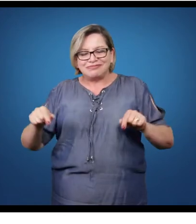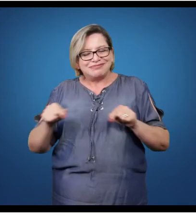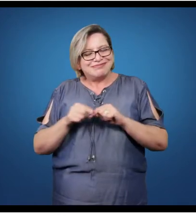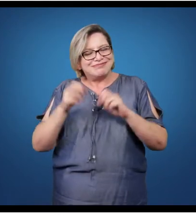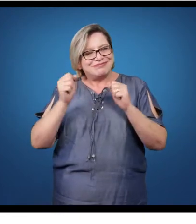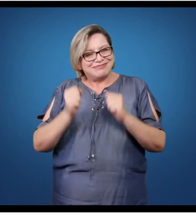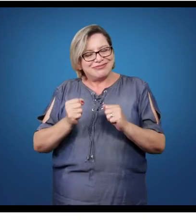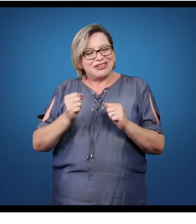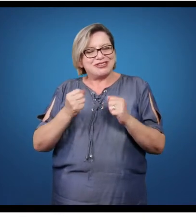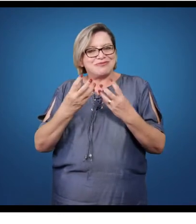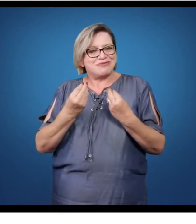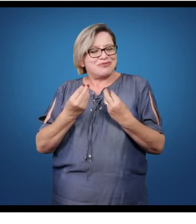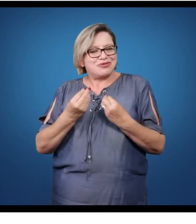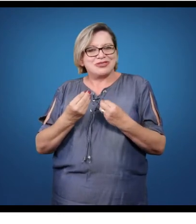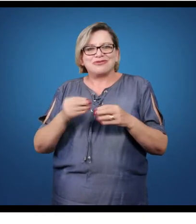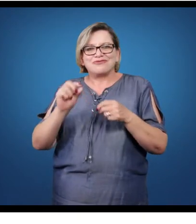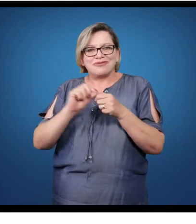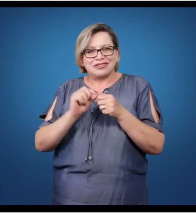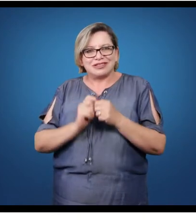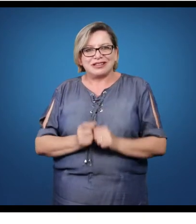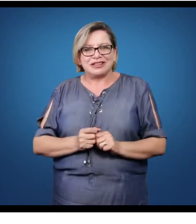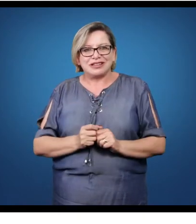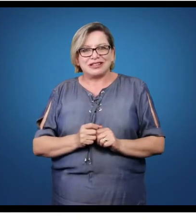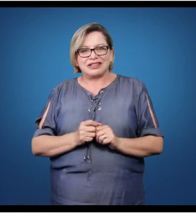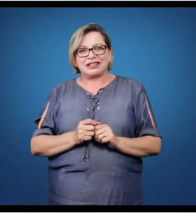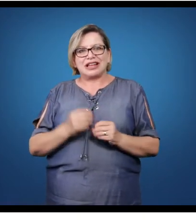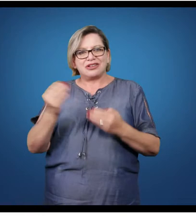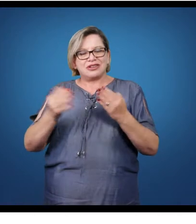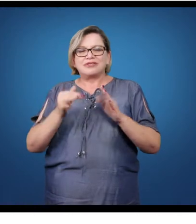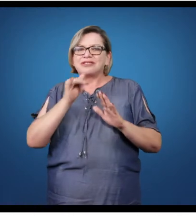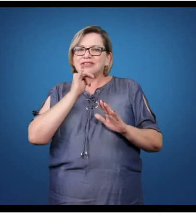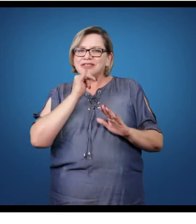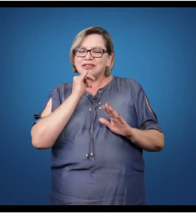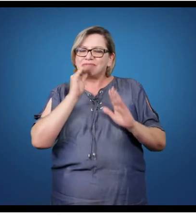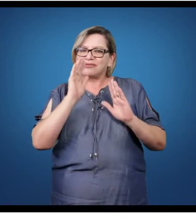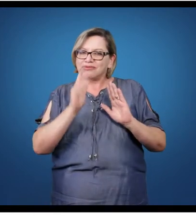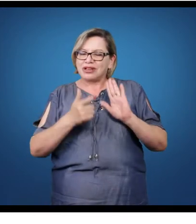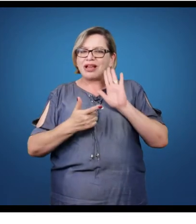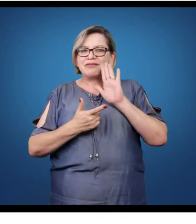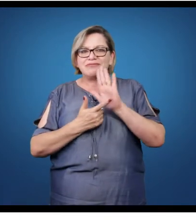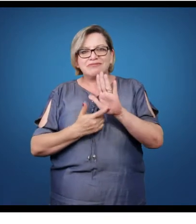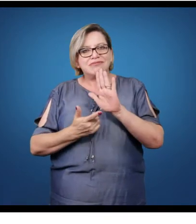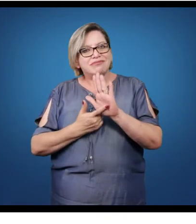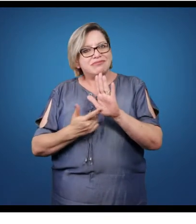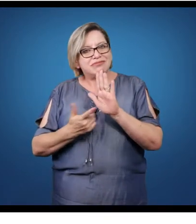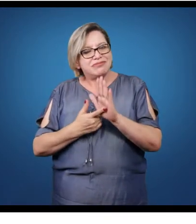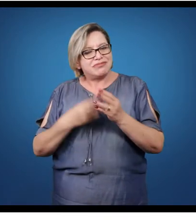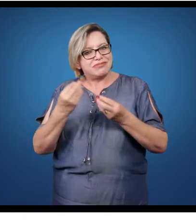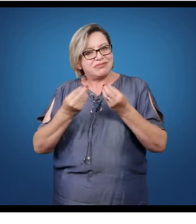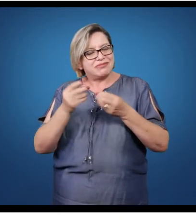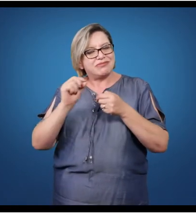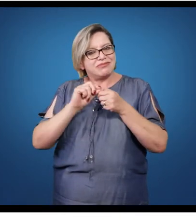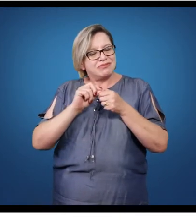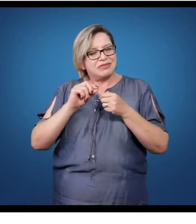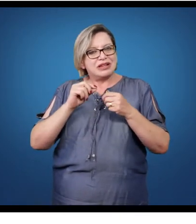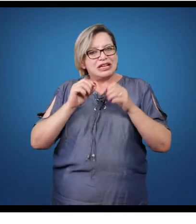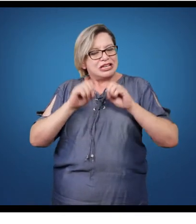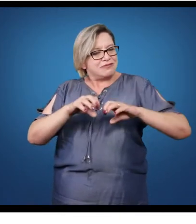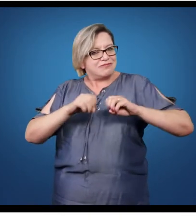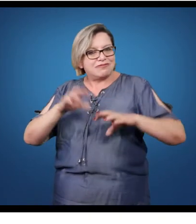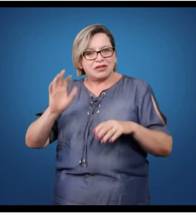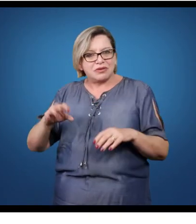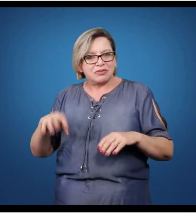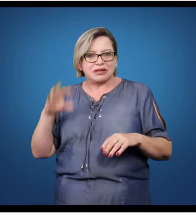91 rock então aqui estão alguns exemplos de como a gente poderia então trabalhar o basquete bom na escola